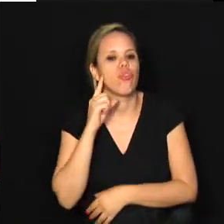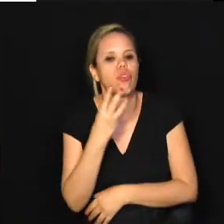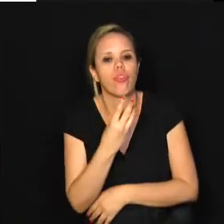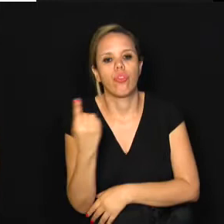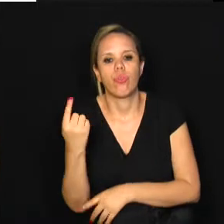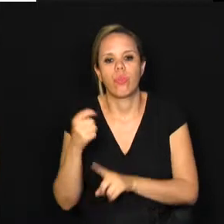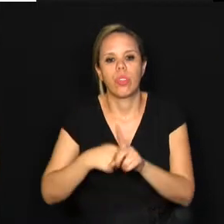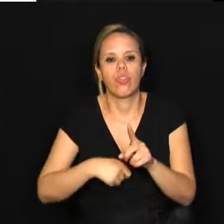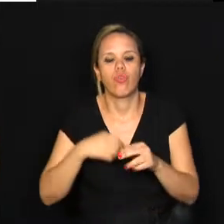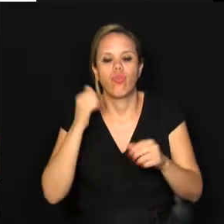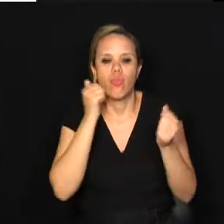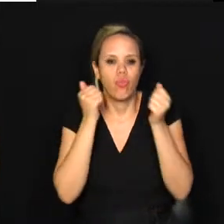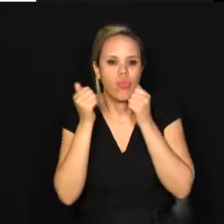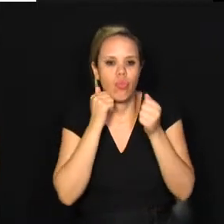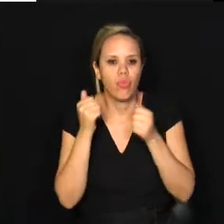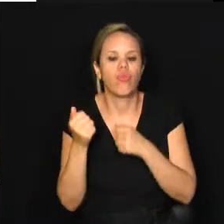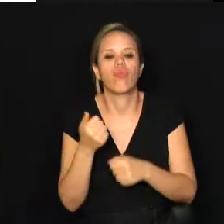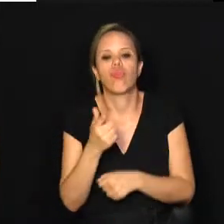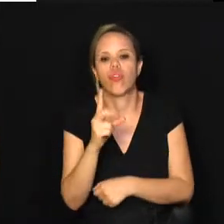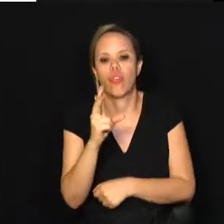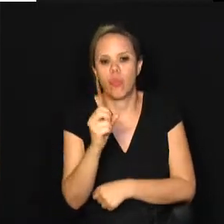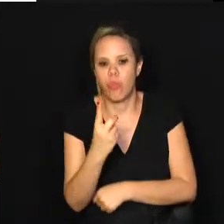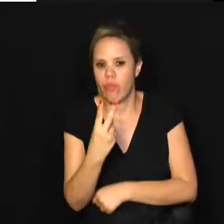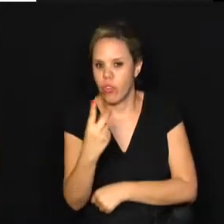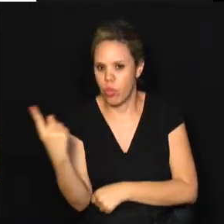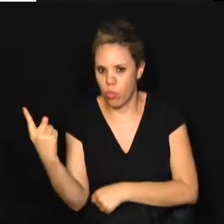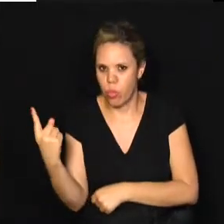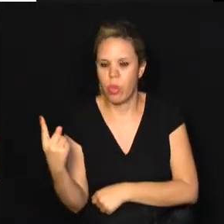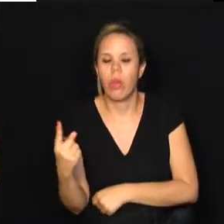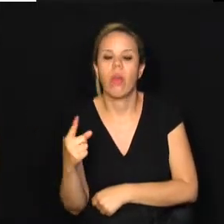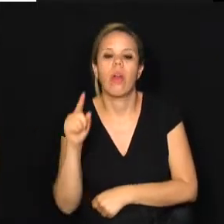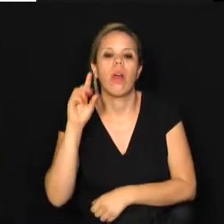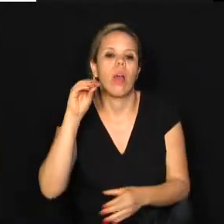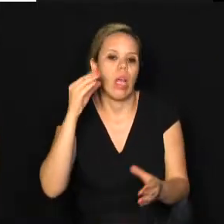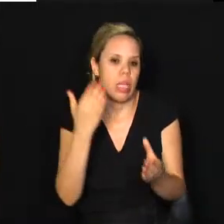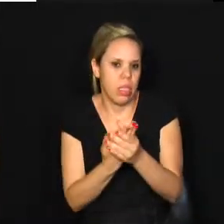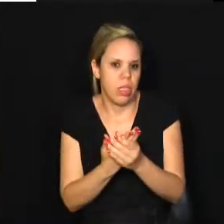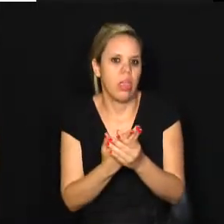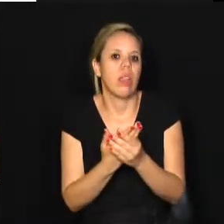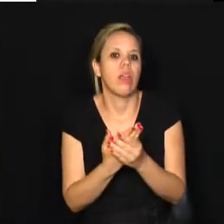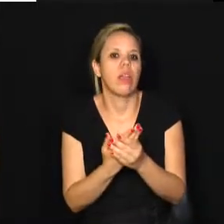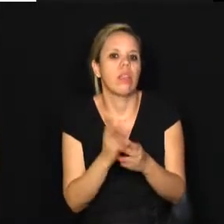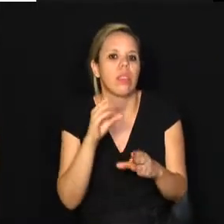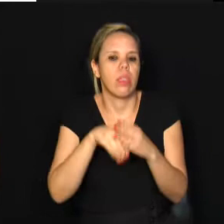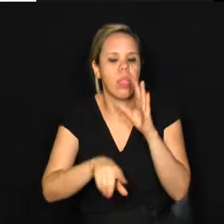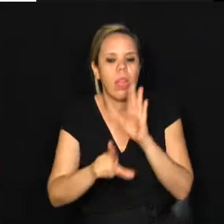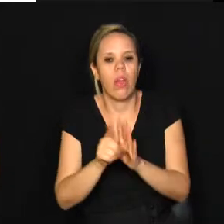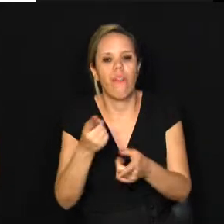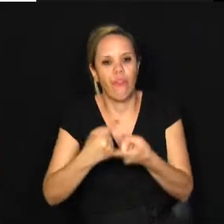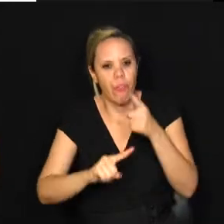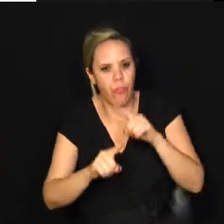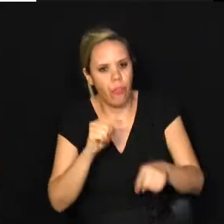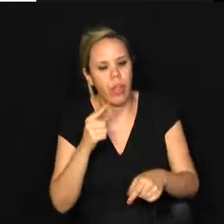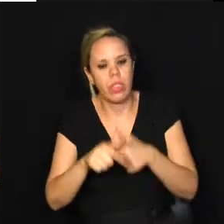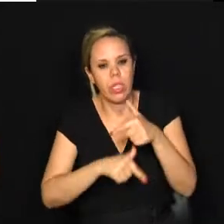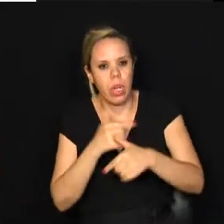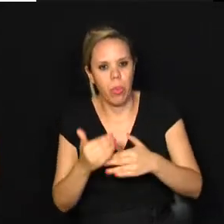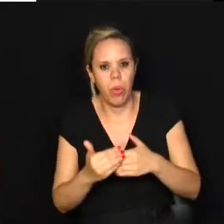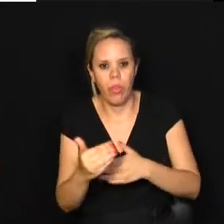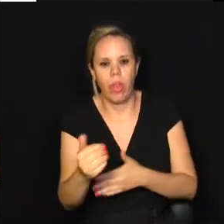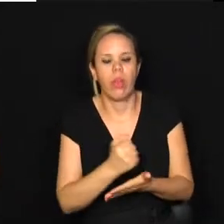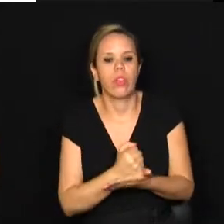julho de 2021. Essa sentença normativa, ela reproduziu o nosso acordo coletivo vigente, que vinha já de vários